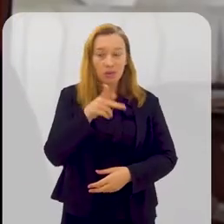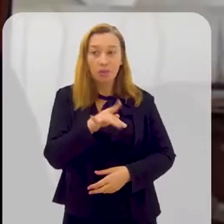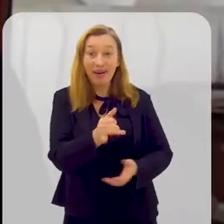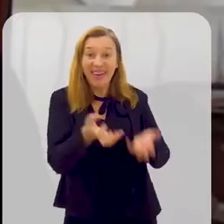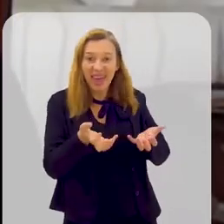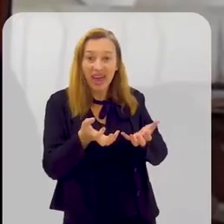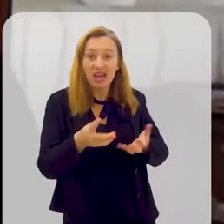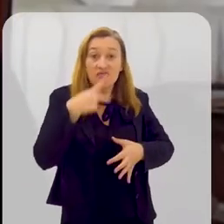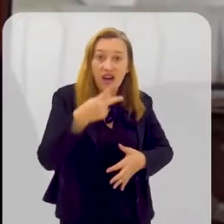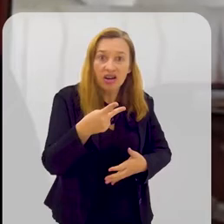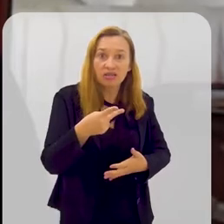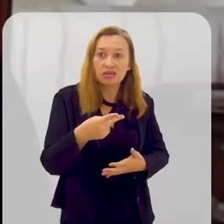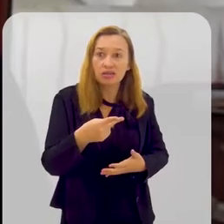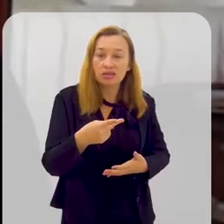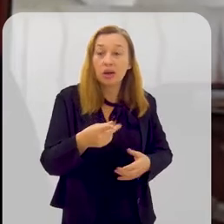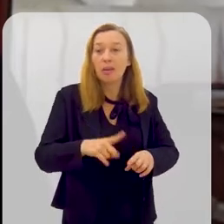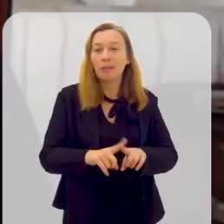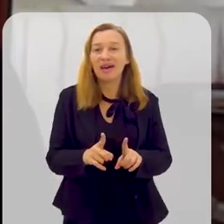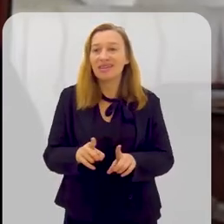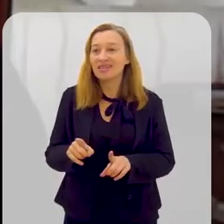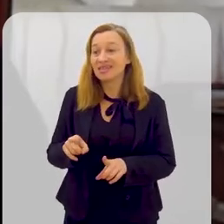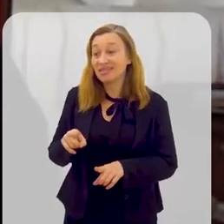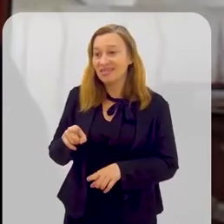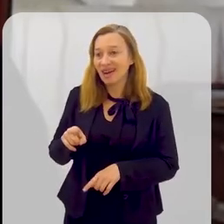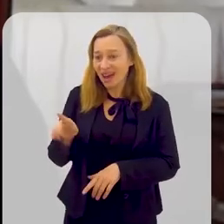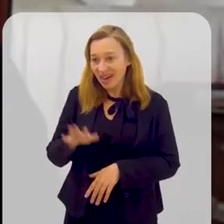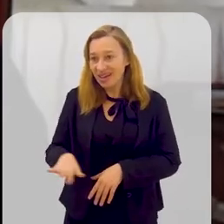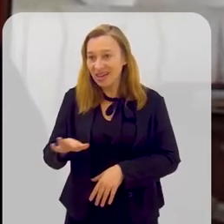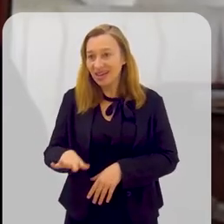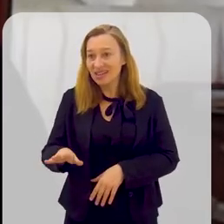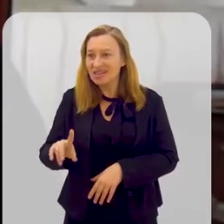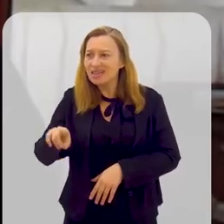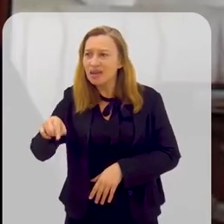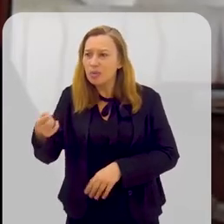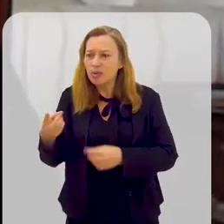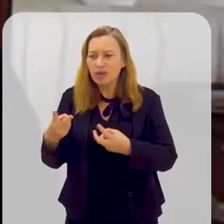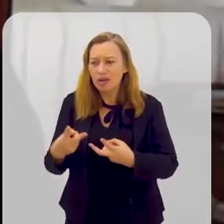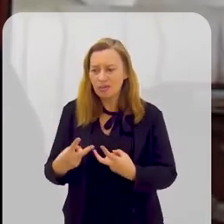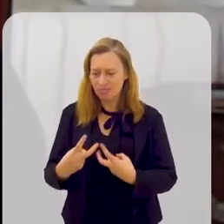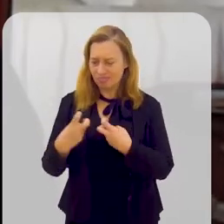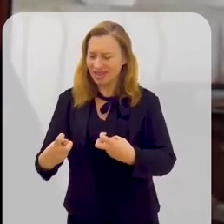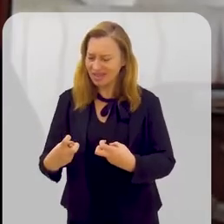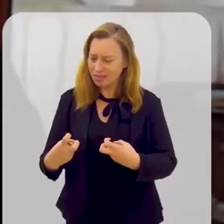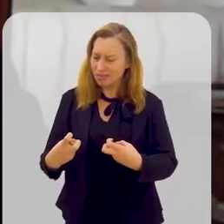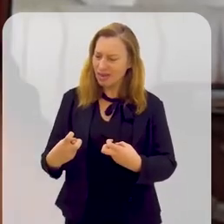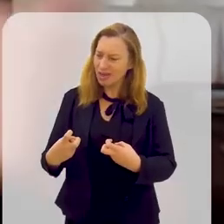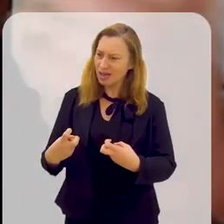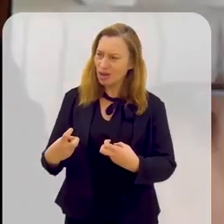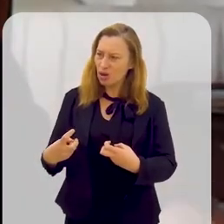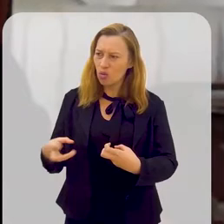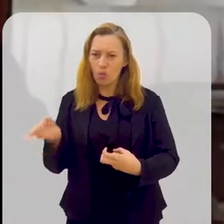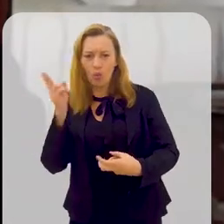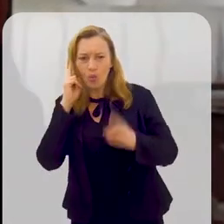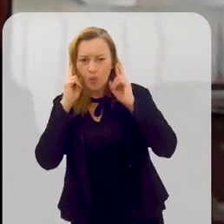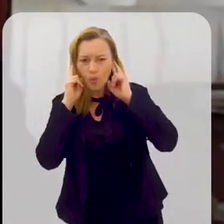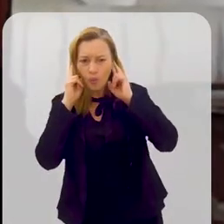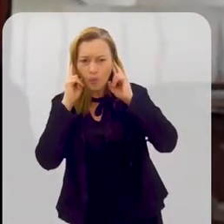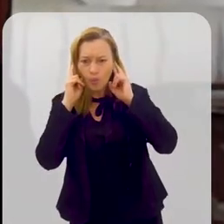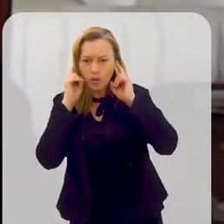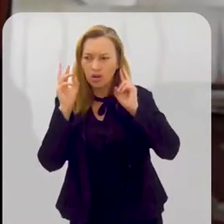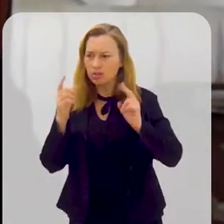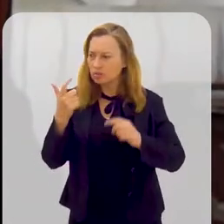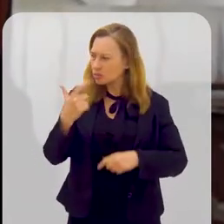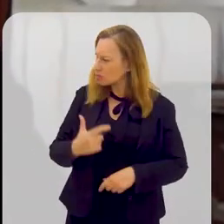coclear os pais querem que ela fale mas ela mais tarde ela vai se perceber não é nem surda